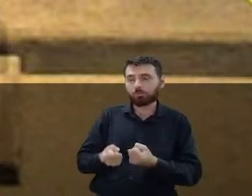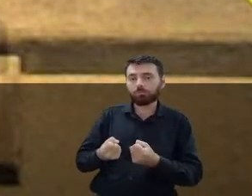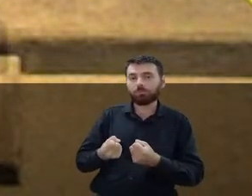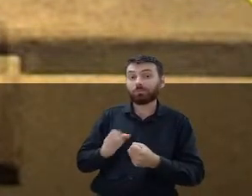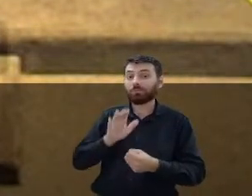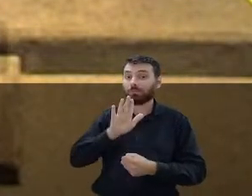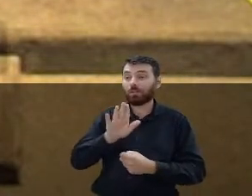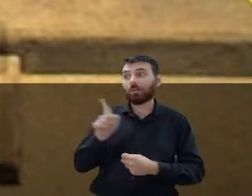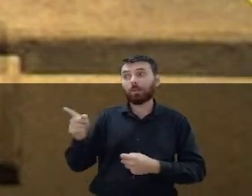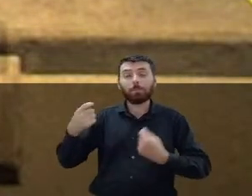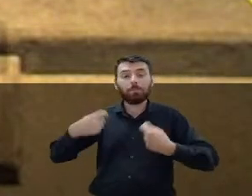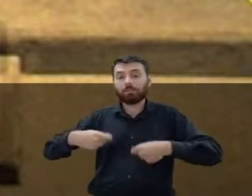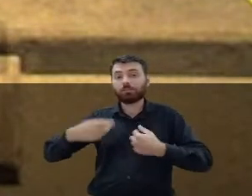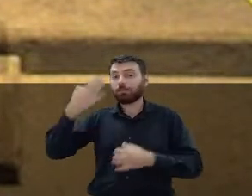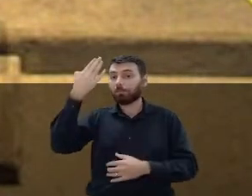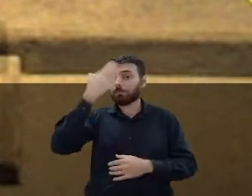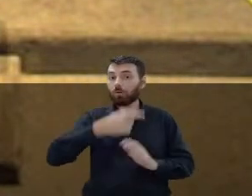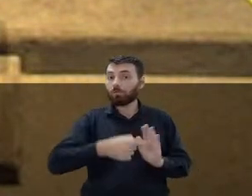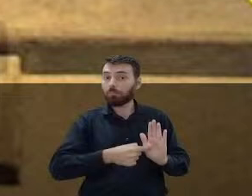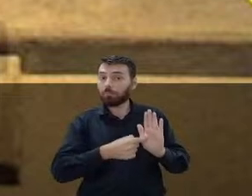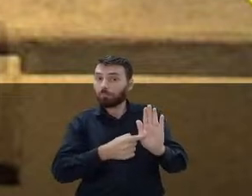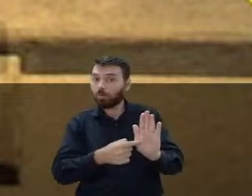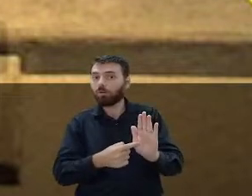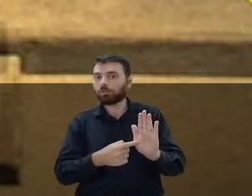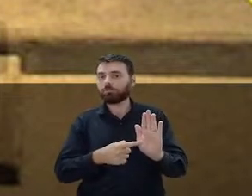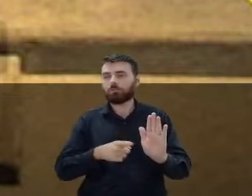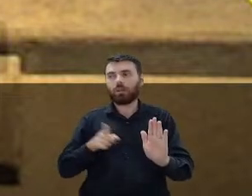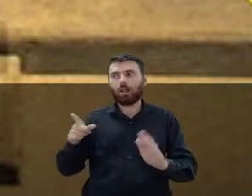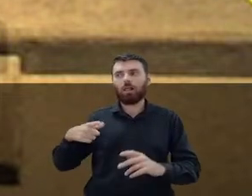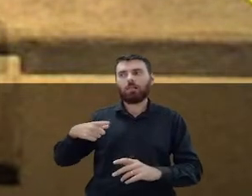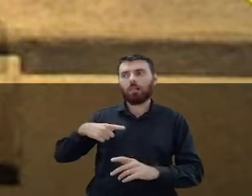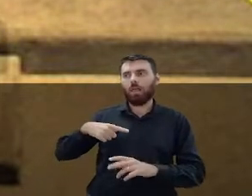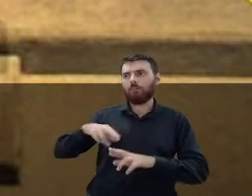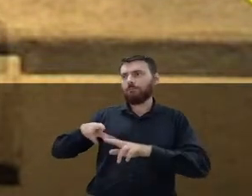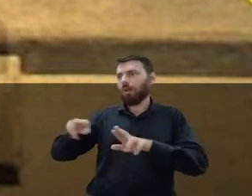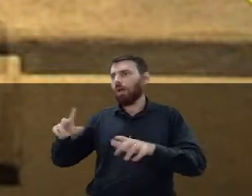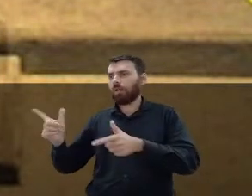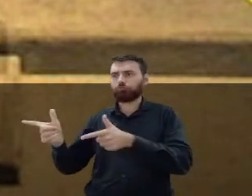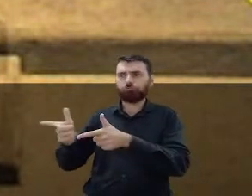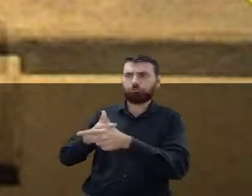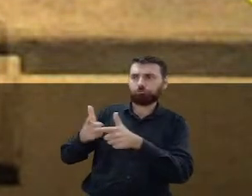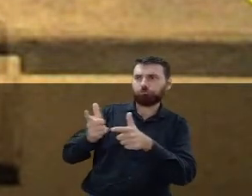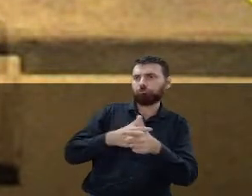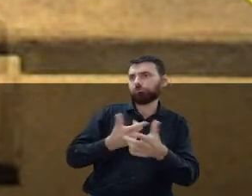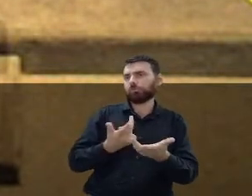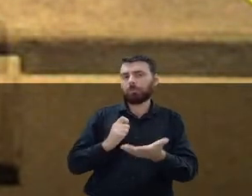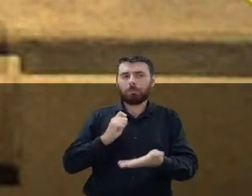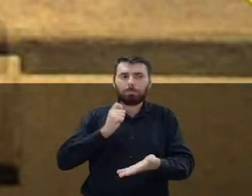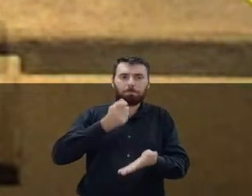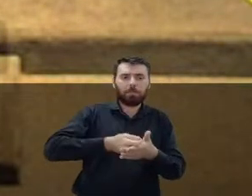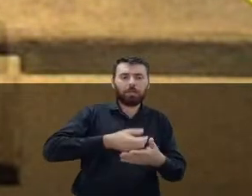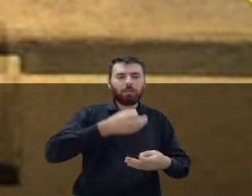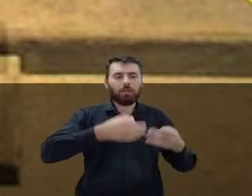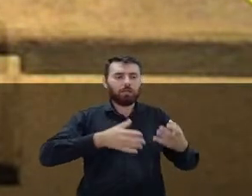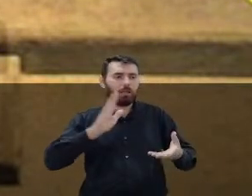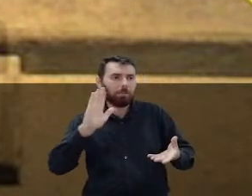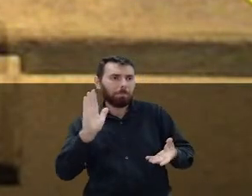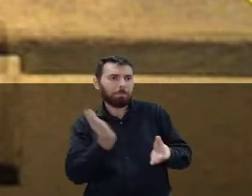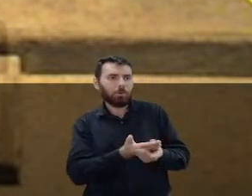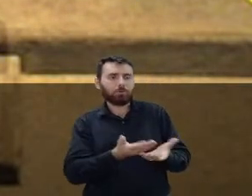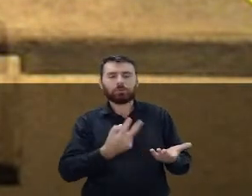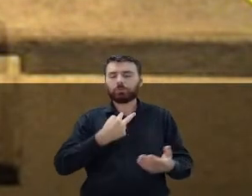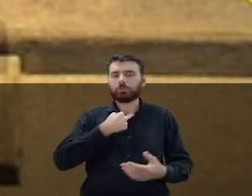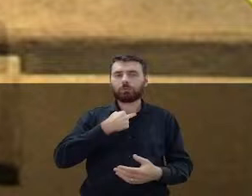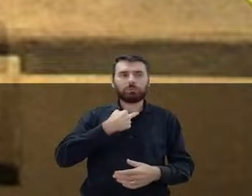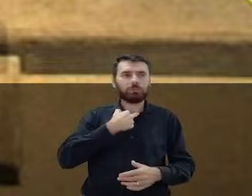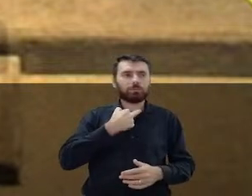mesmo auferindo aqueles rendimentos, ela tem diversas despesas que a impossibilitam momentaneamente de